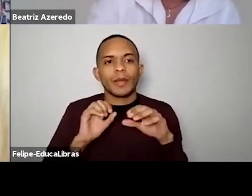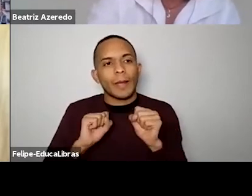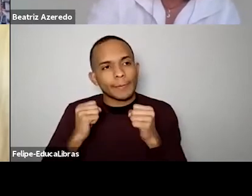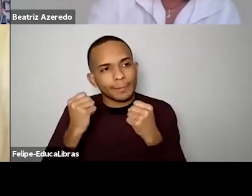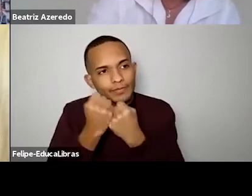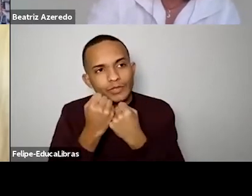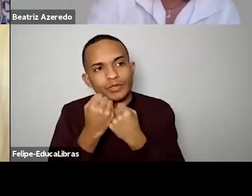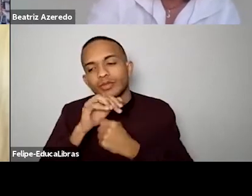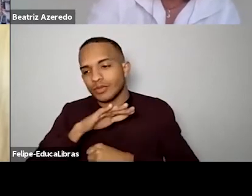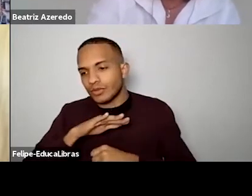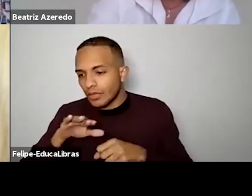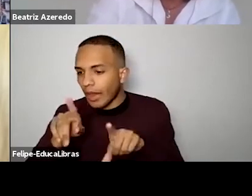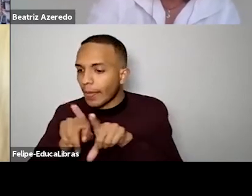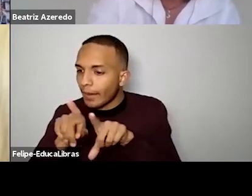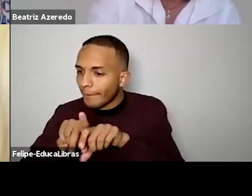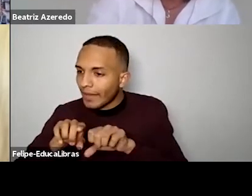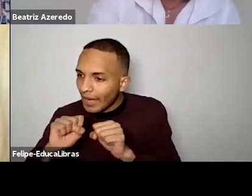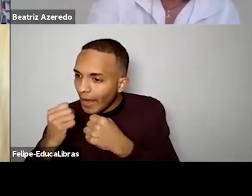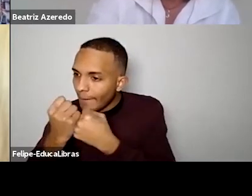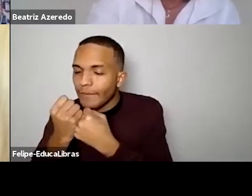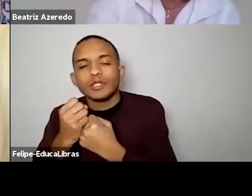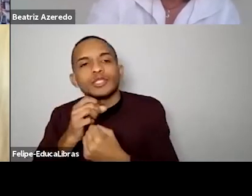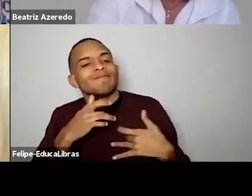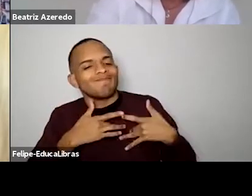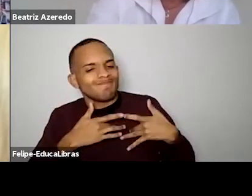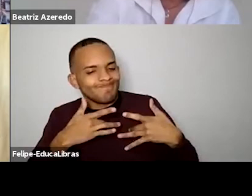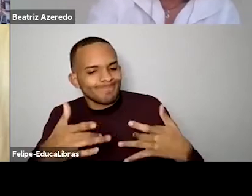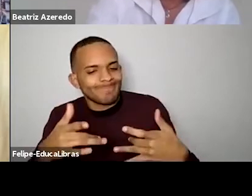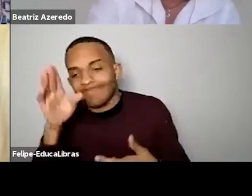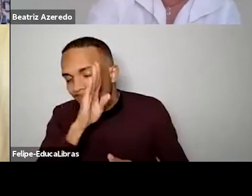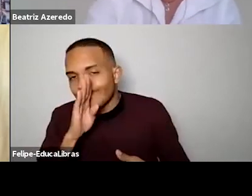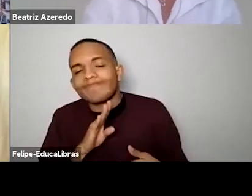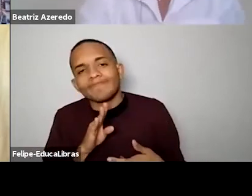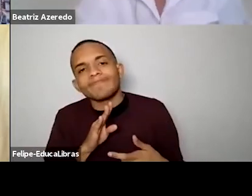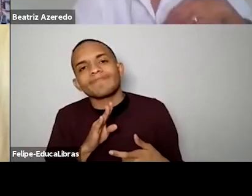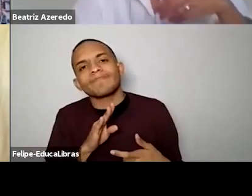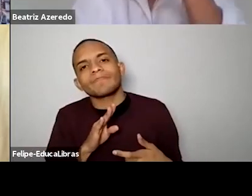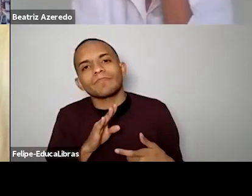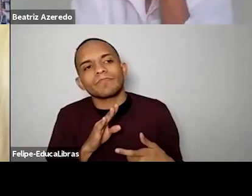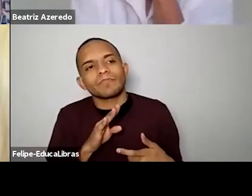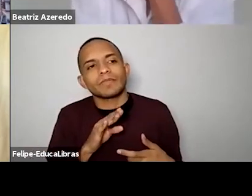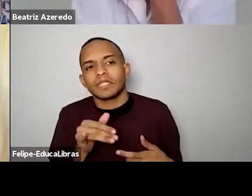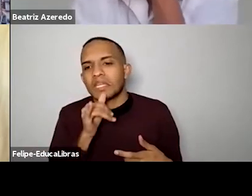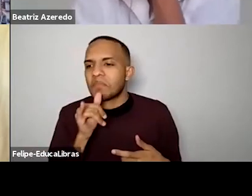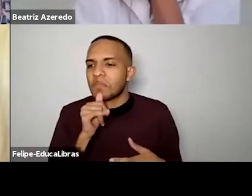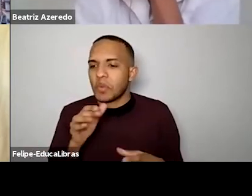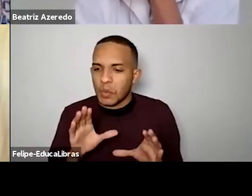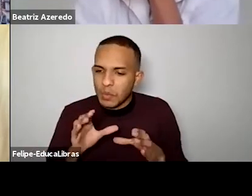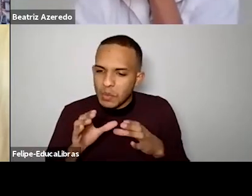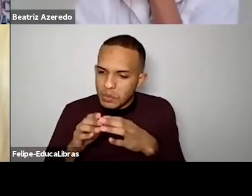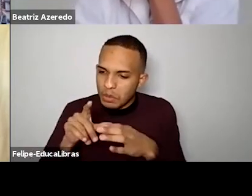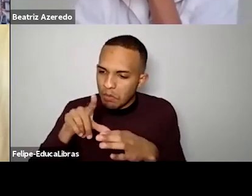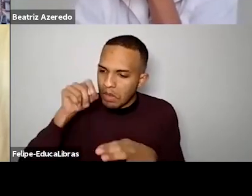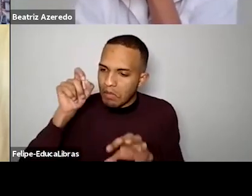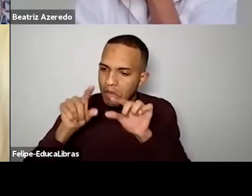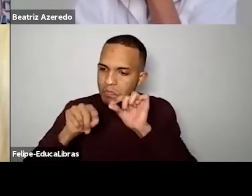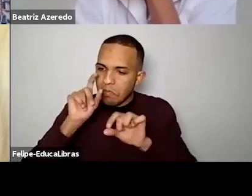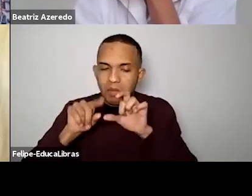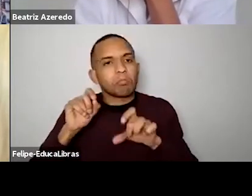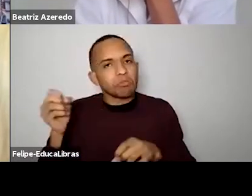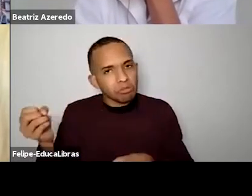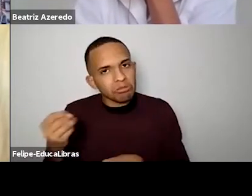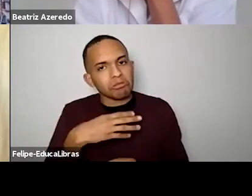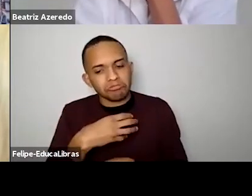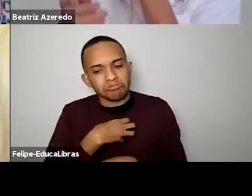de Doação e apoia a cultura de doação no Brasil. É um grupo muito seleto, muito inovador de organizações